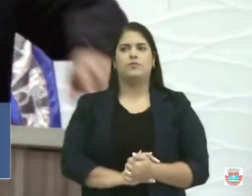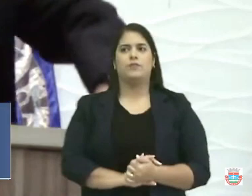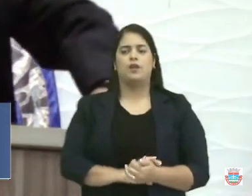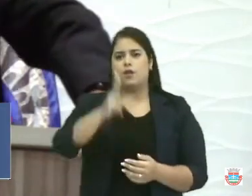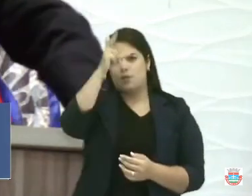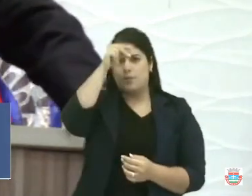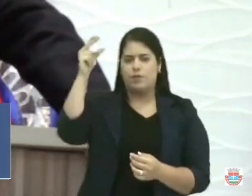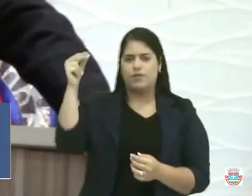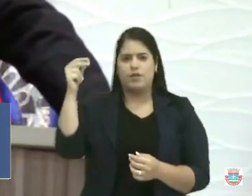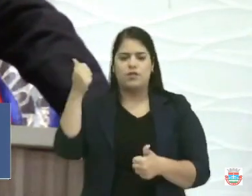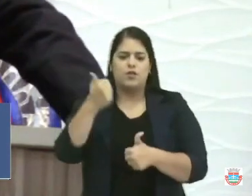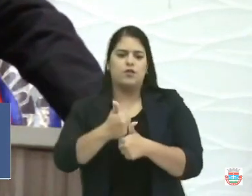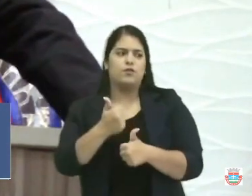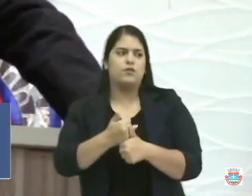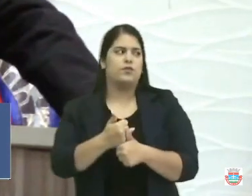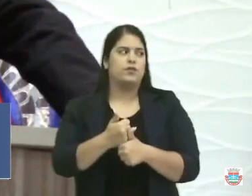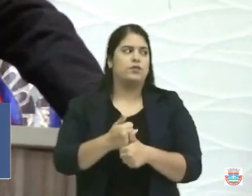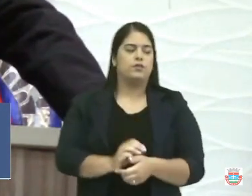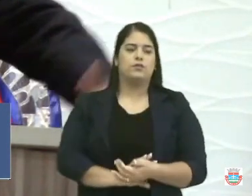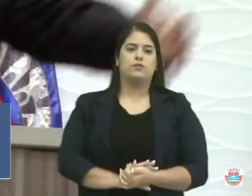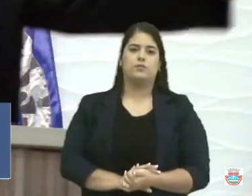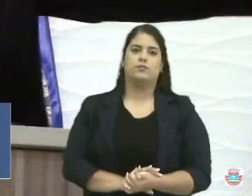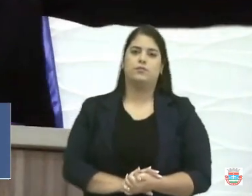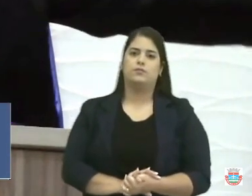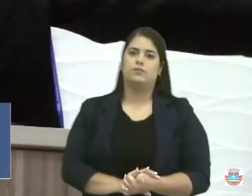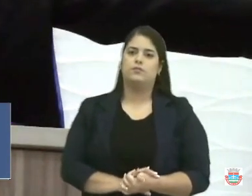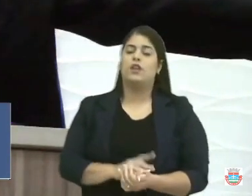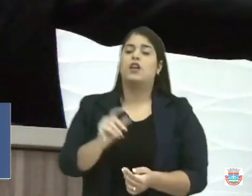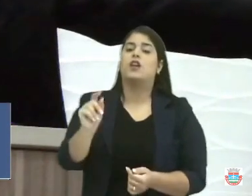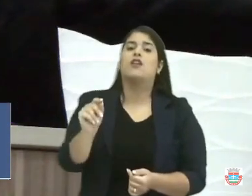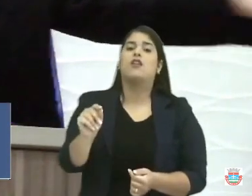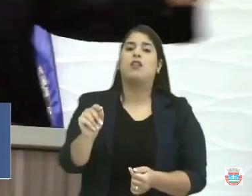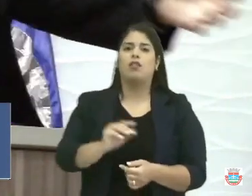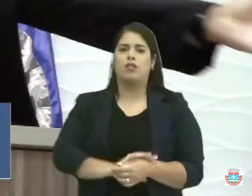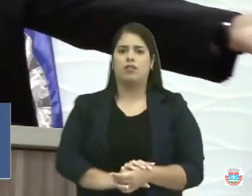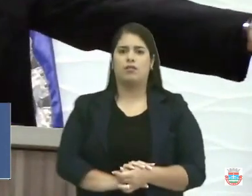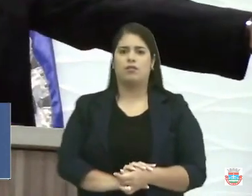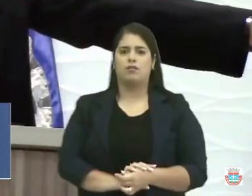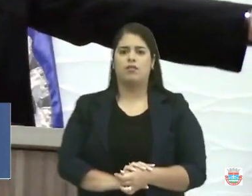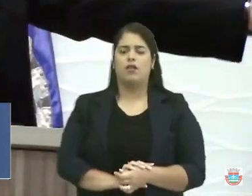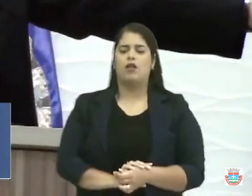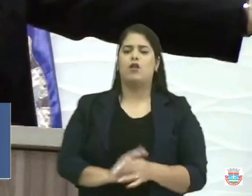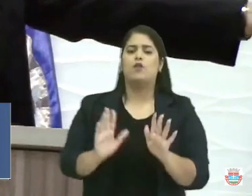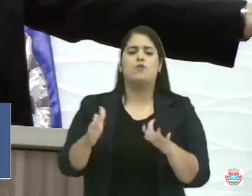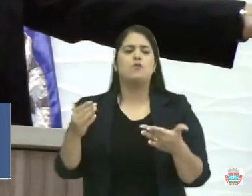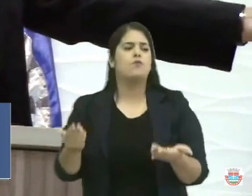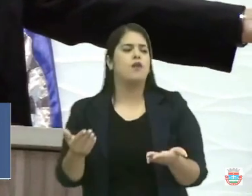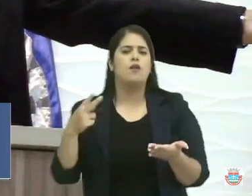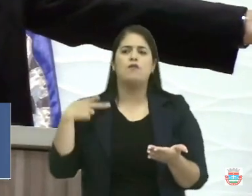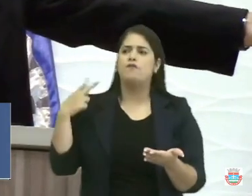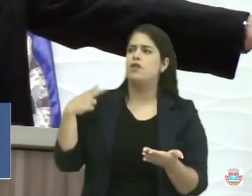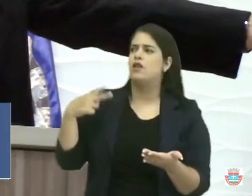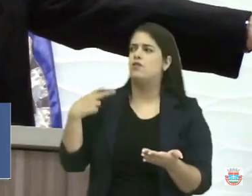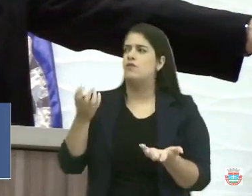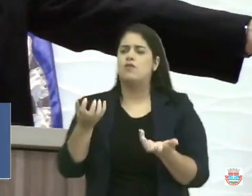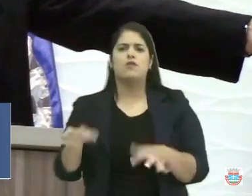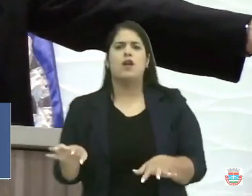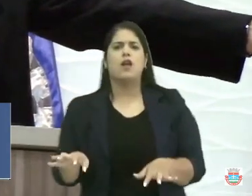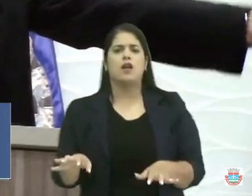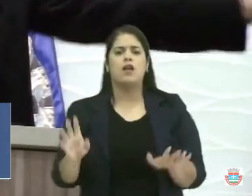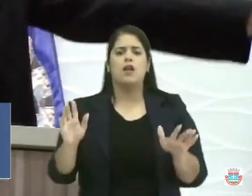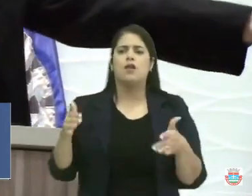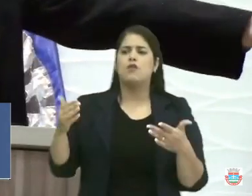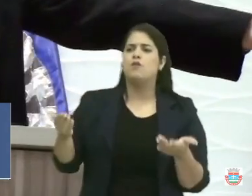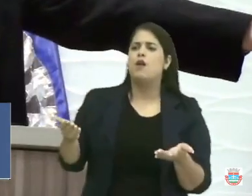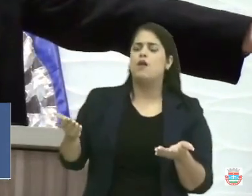vice, ele ganha mais do que os dois. Quem é que não quer isso? Qual é o vereador que não quer ganhar mais do que um prefeito e um vice-prefeito?